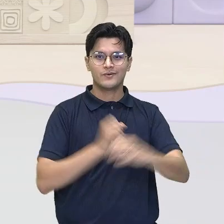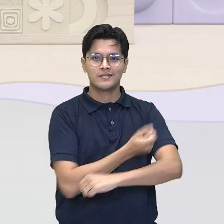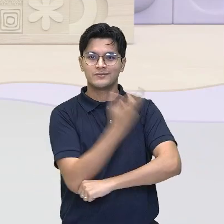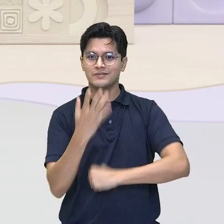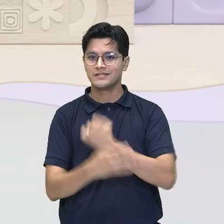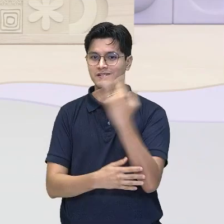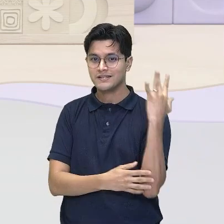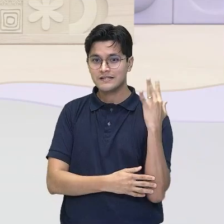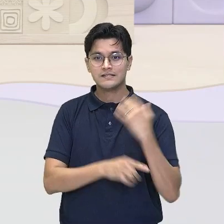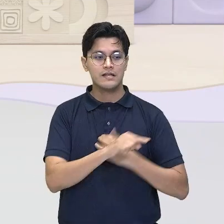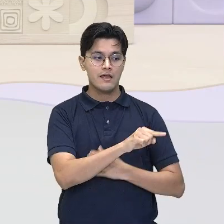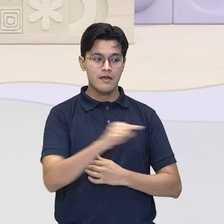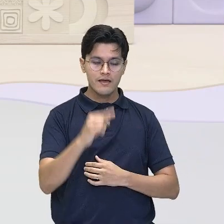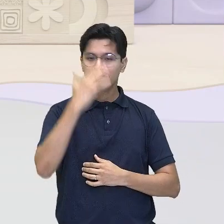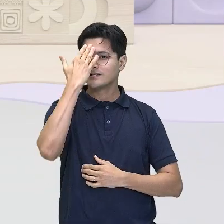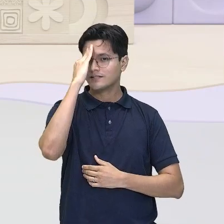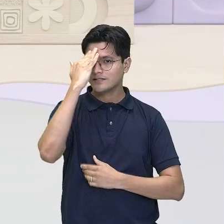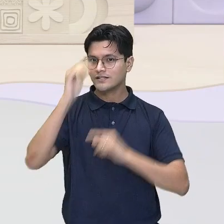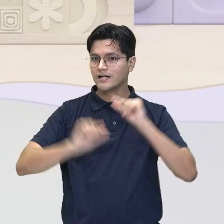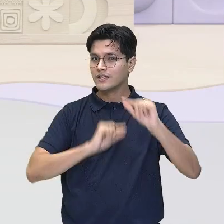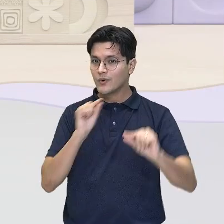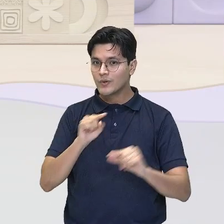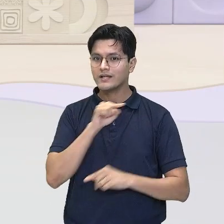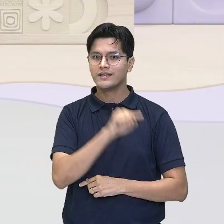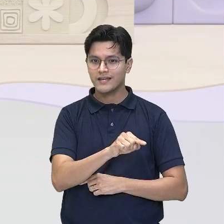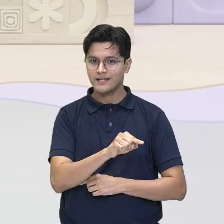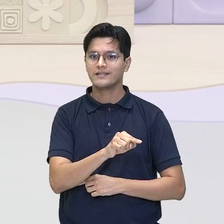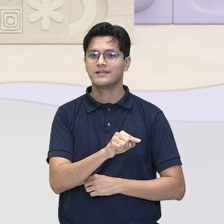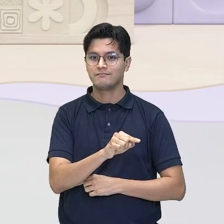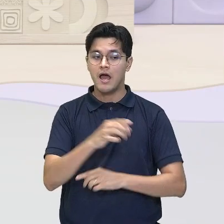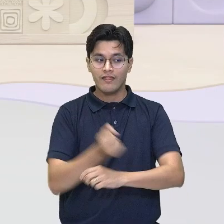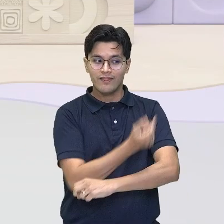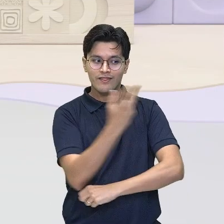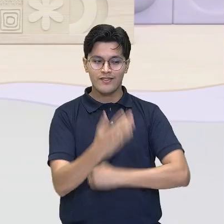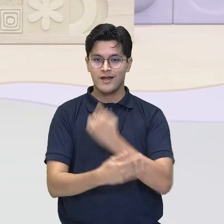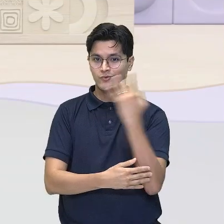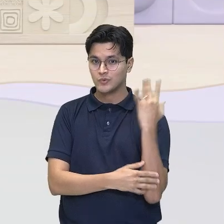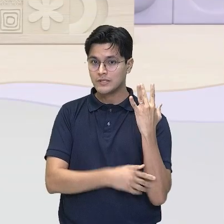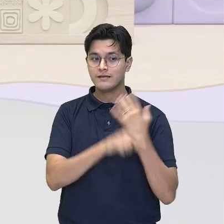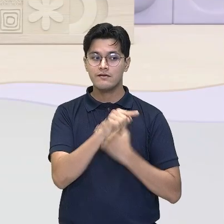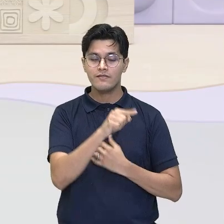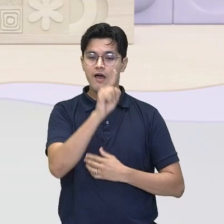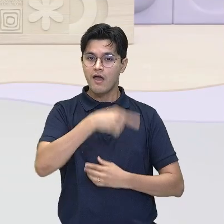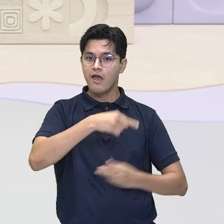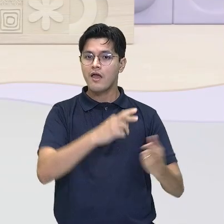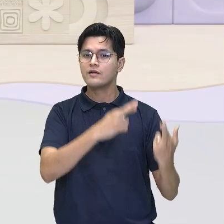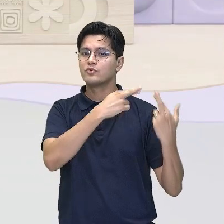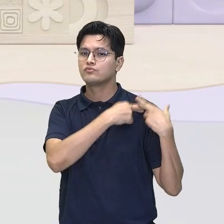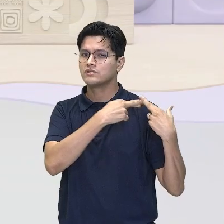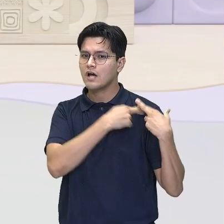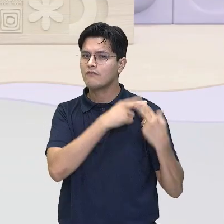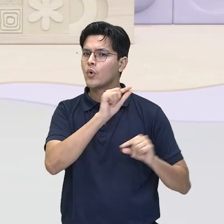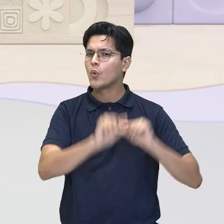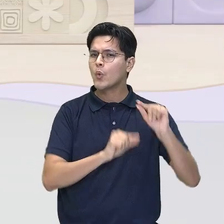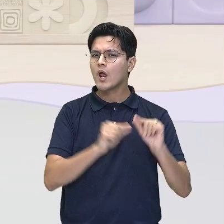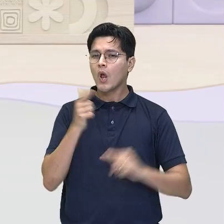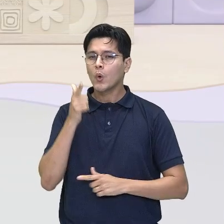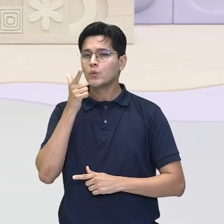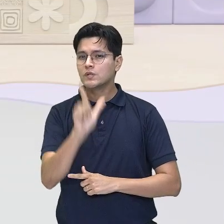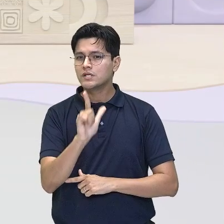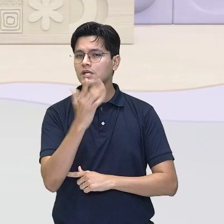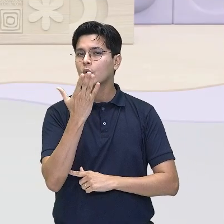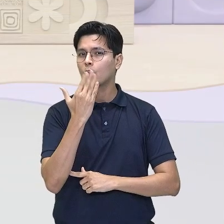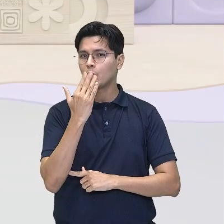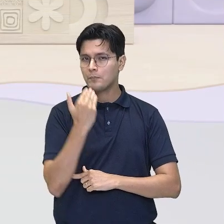se eles têm comida, se eles têm sustento, se eles têm uma terra que os abriga, se eles têm proteção, eles devem à